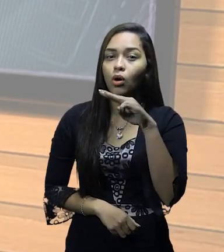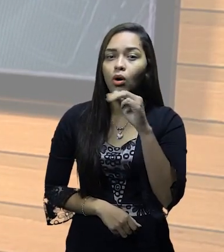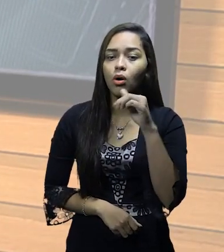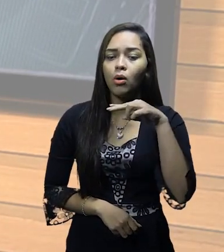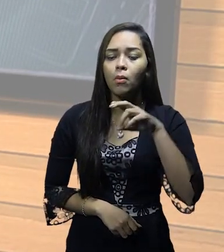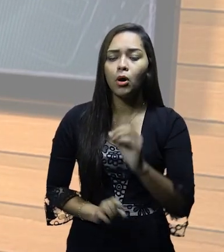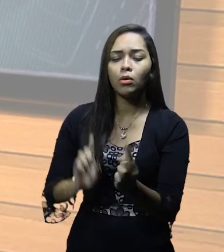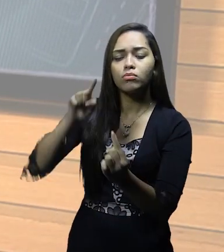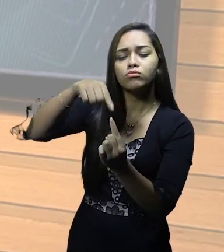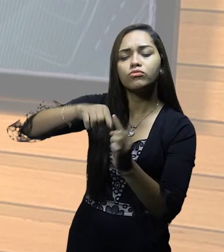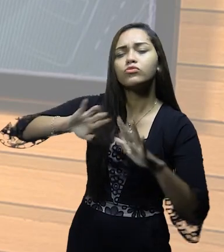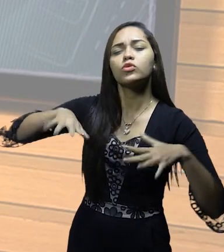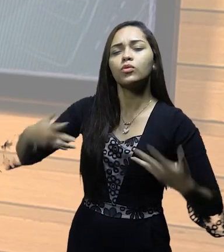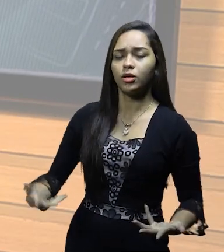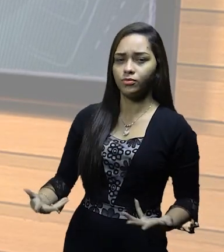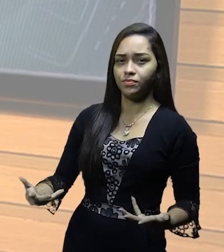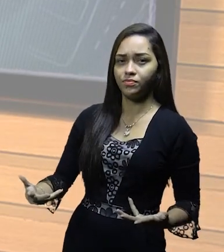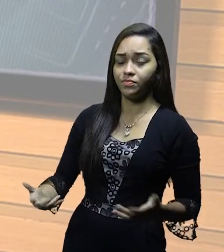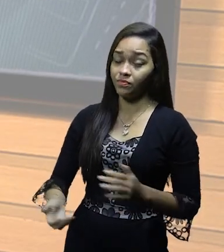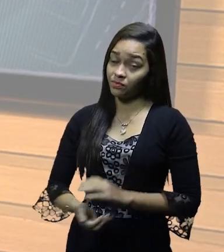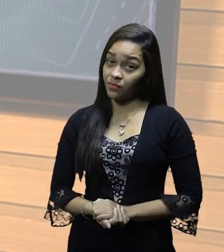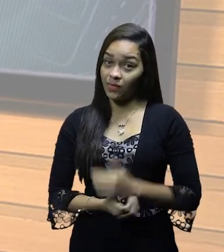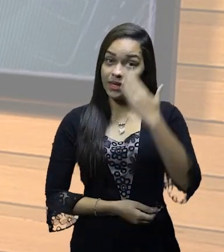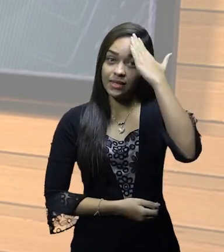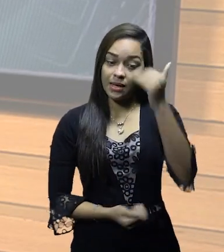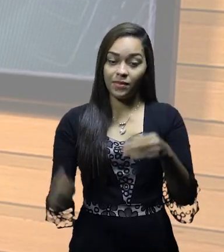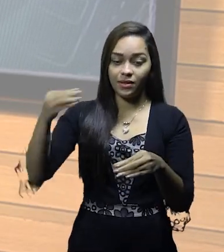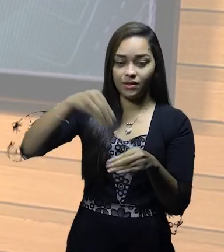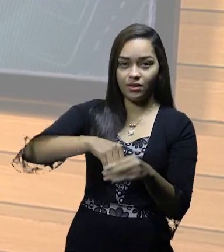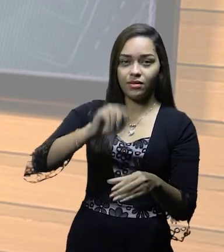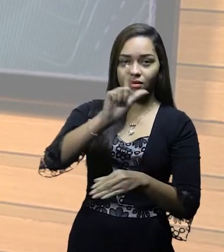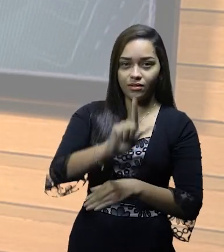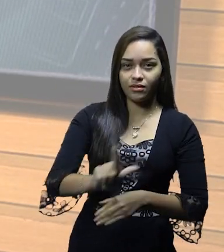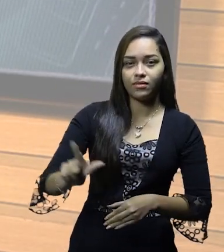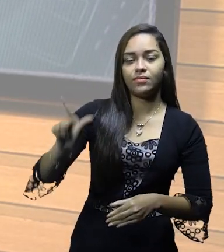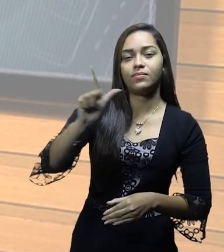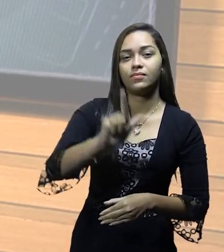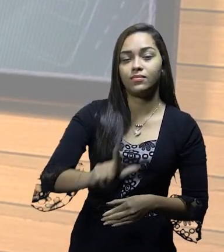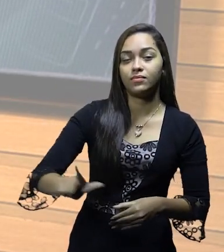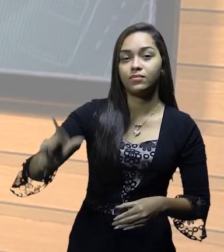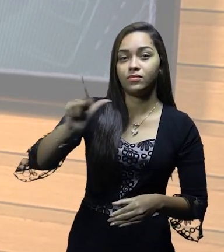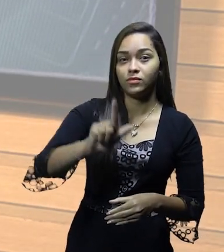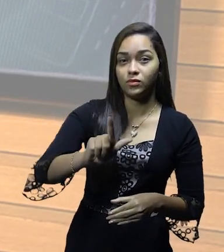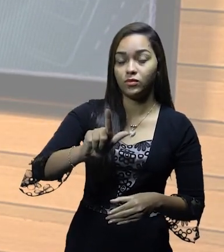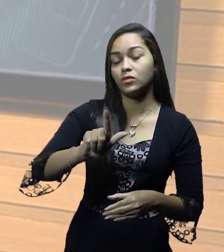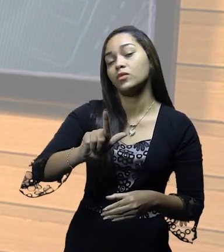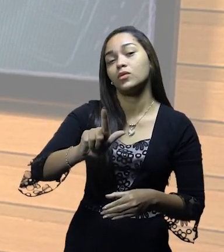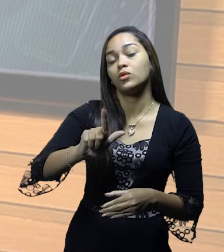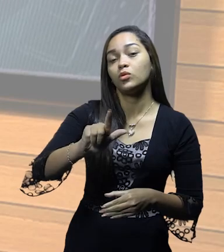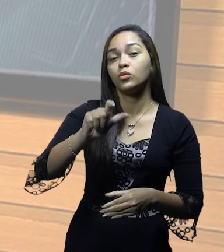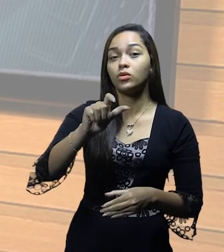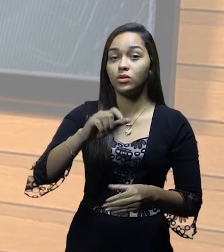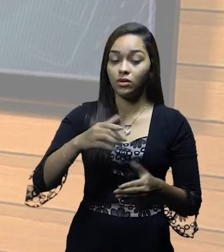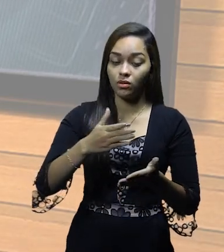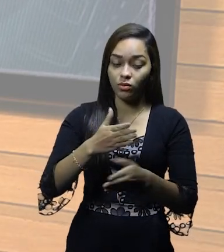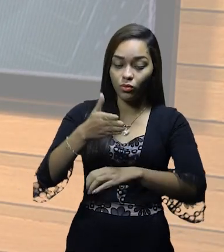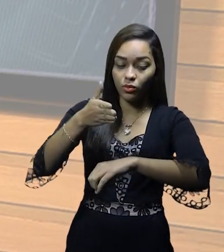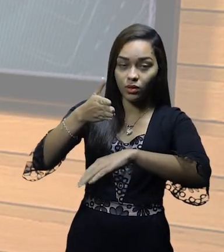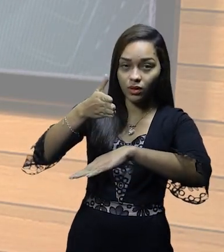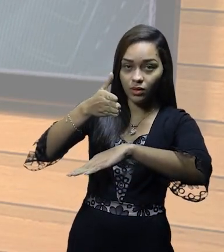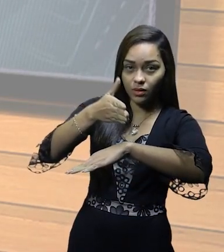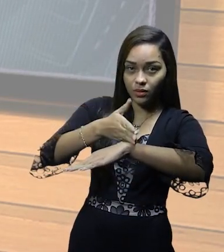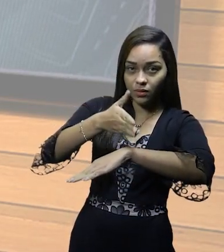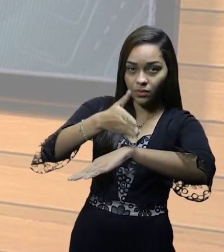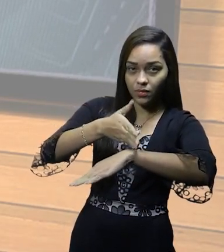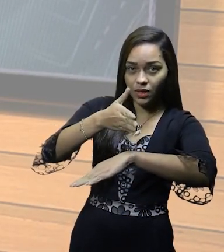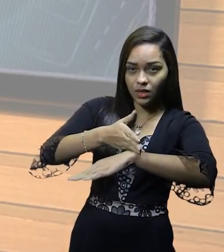que realmente? Você sabe que dentro da literatura, no final da Idade Média, começou um pensamento